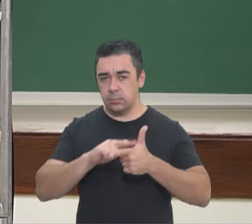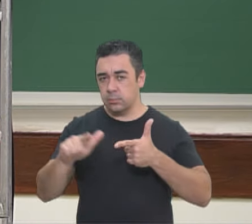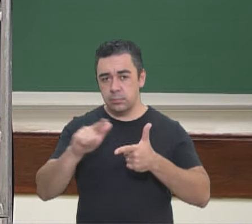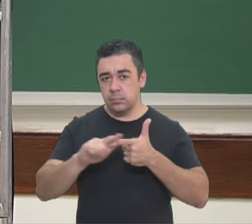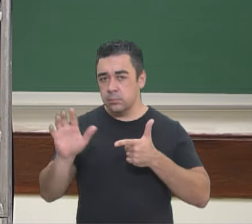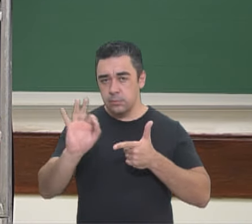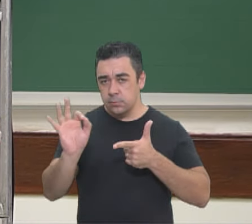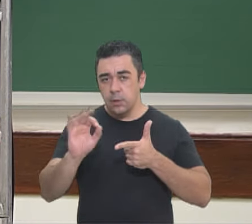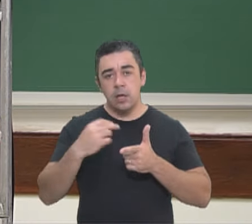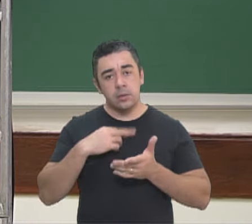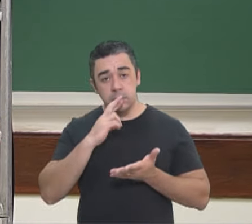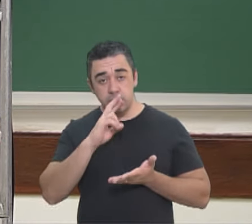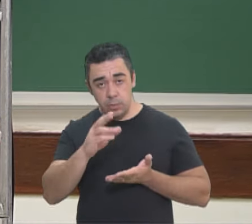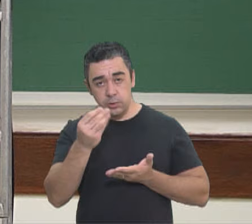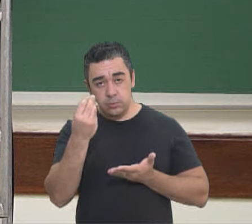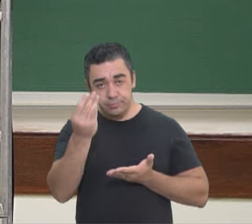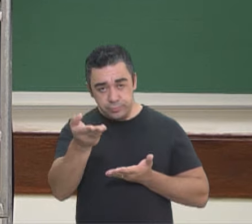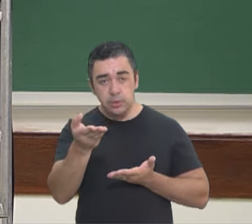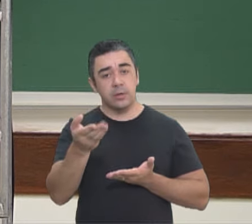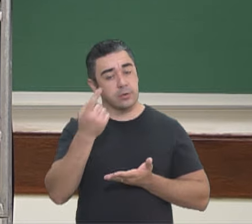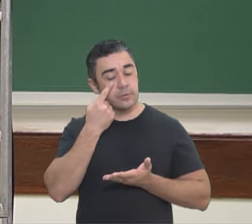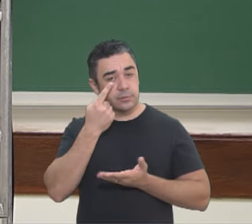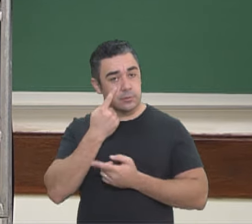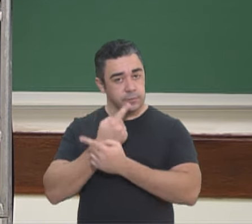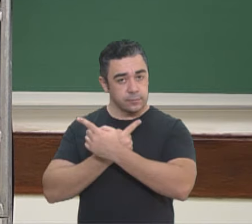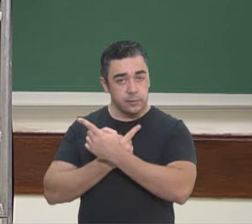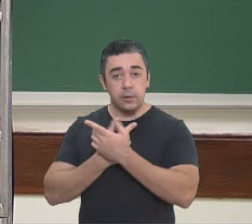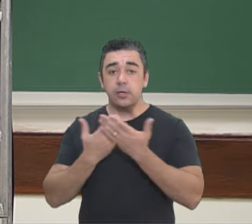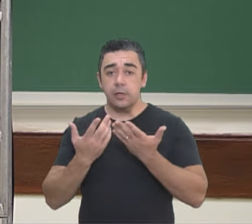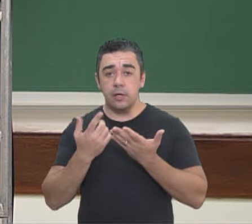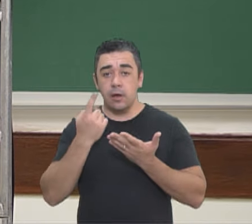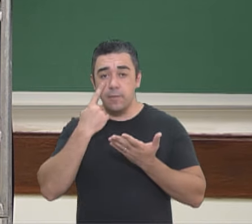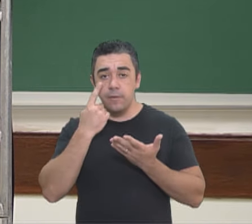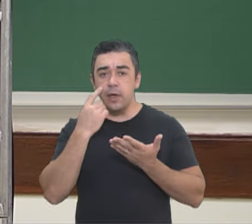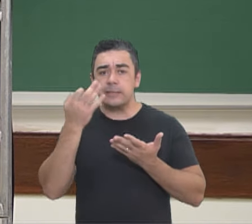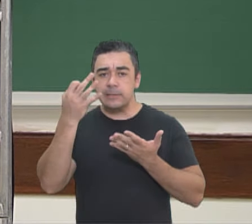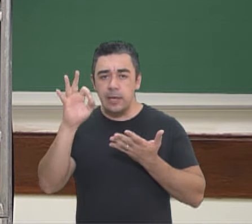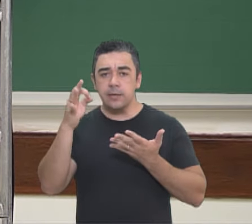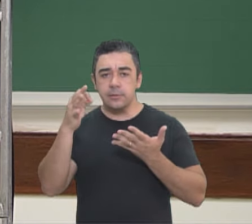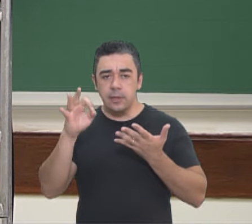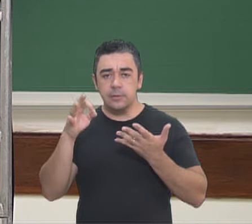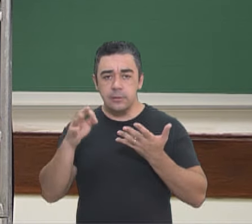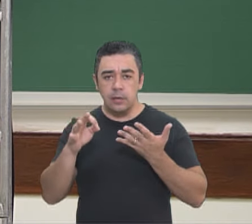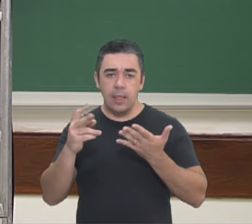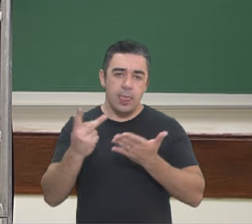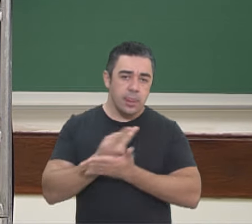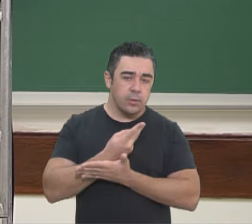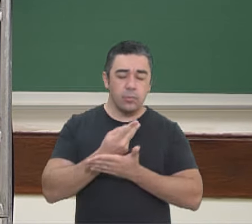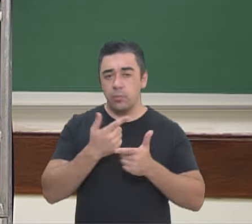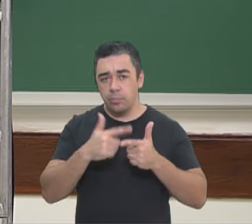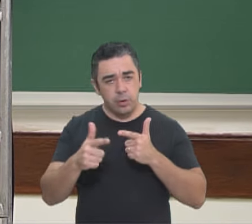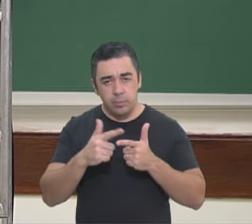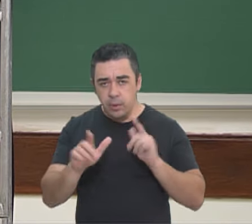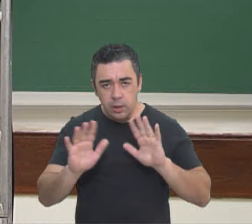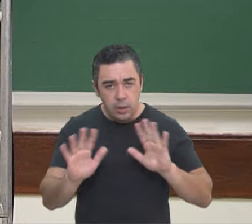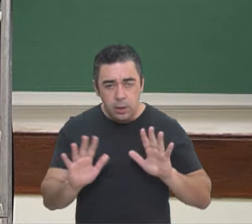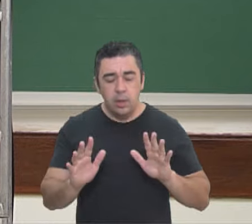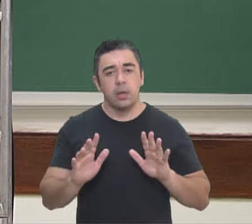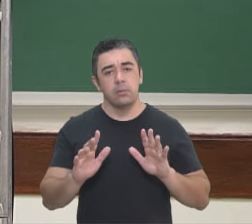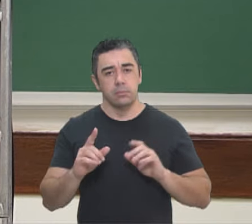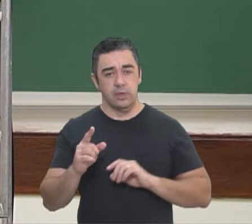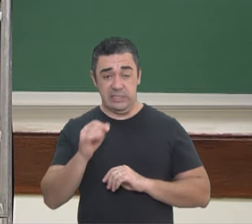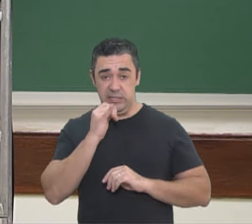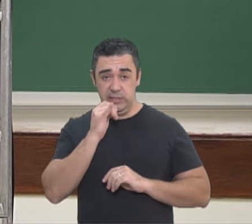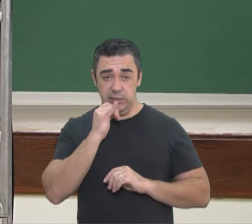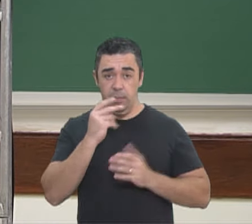errou, porque assim também a gente aprende. Combinado? Vamos para uma próxima. Opa, esse é bem legal. Esse exercício está lá na